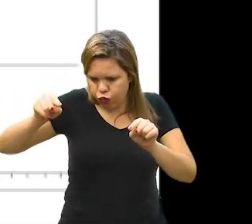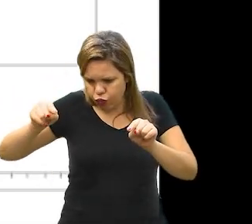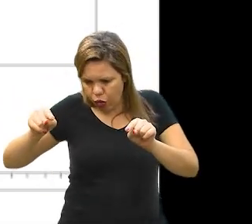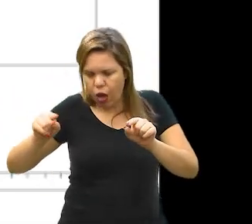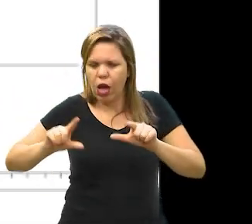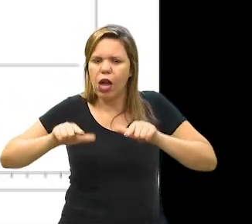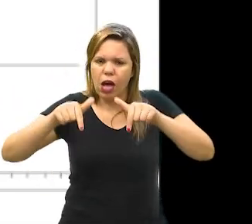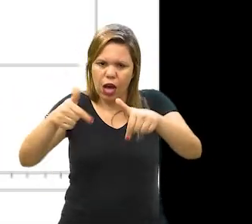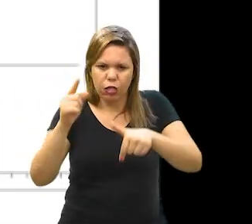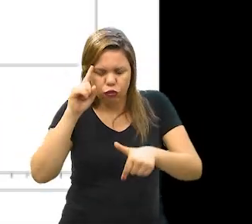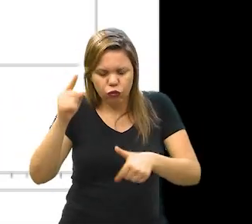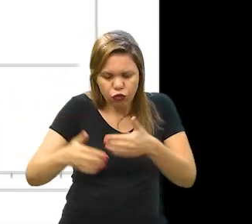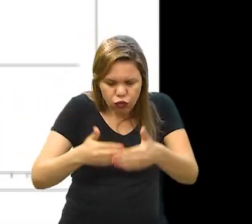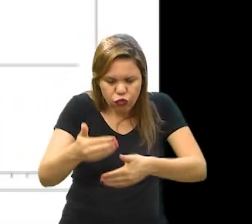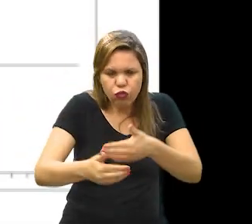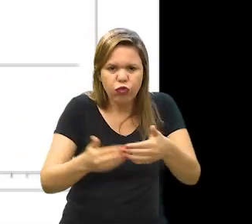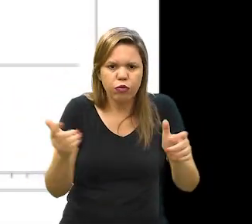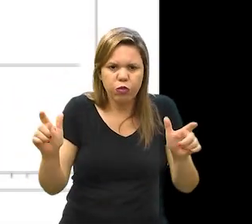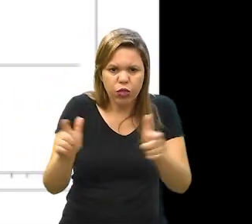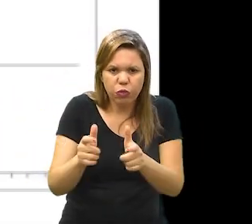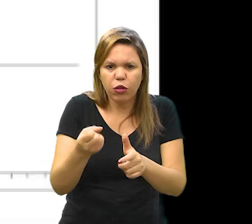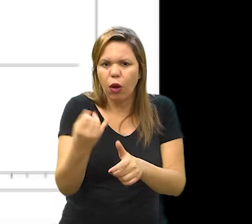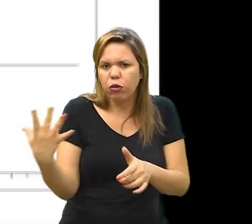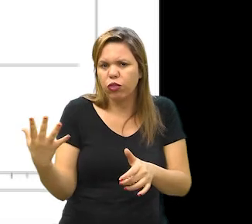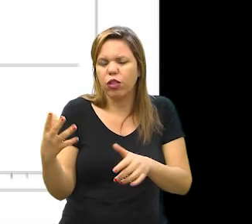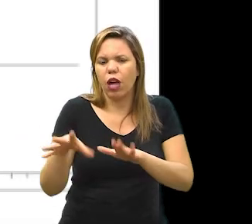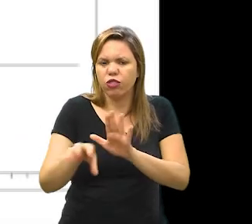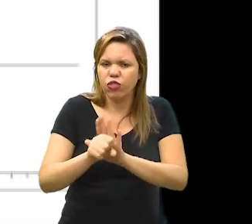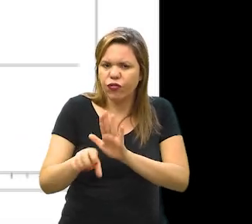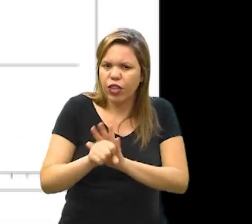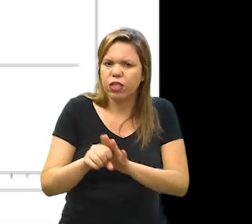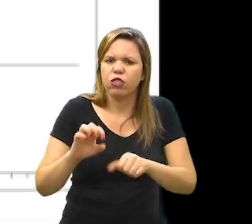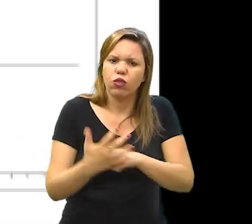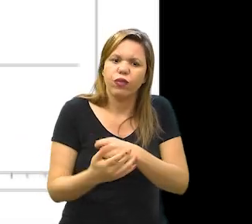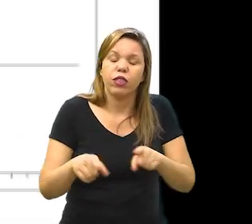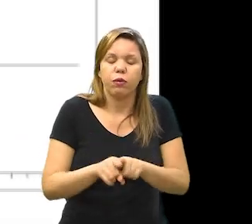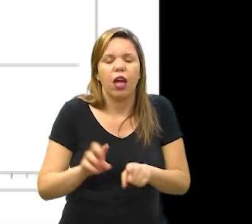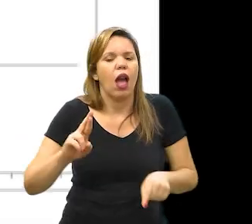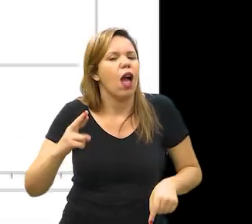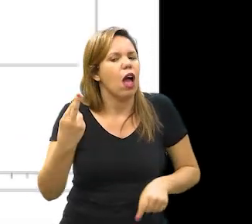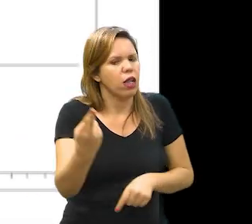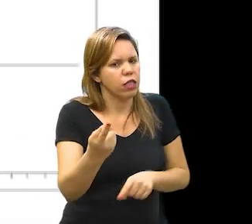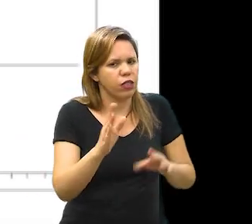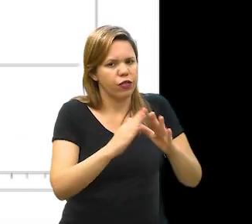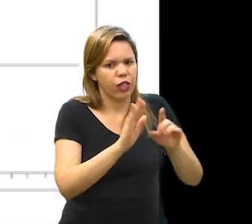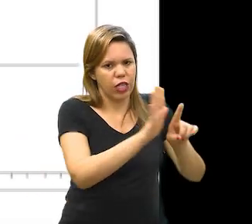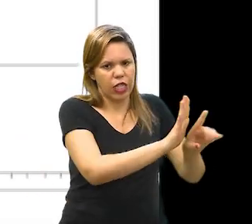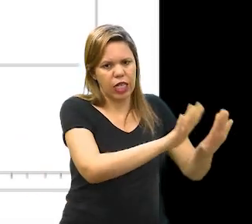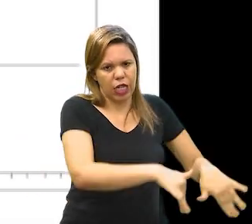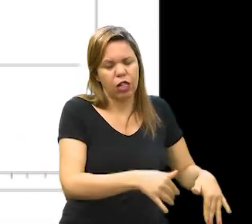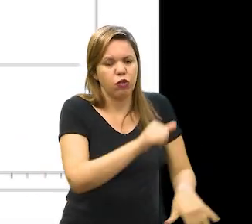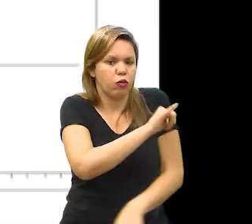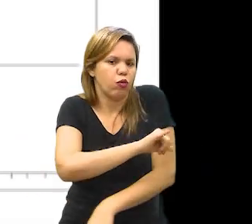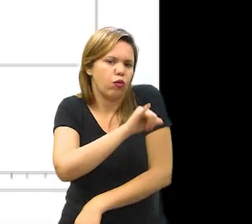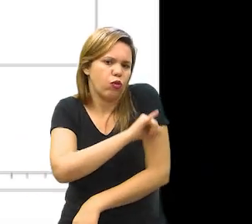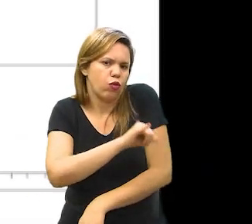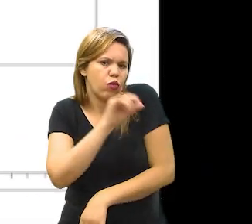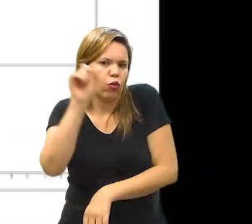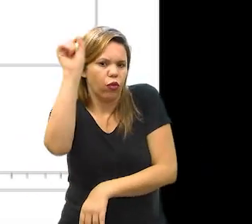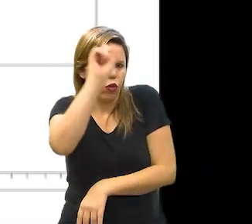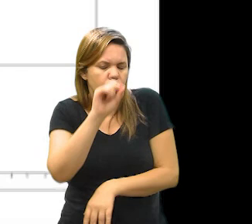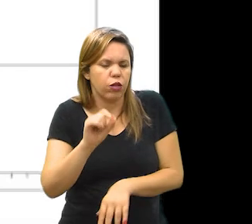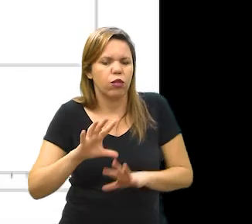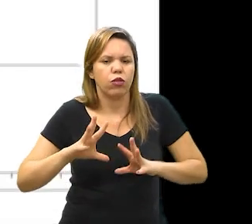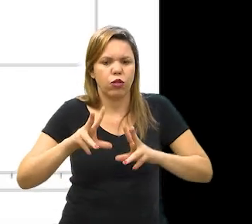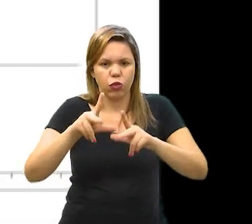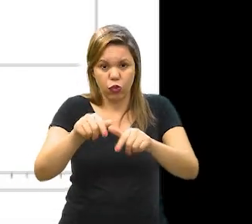medidas levassem alguns dias para surtir efeitos. Então é mais provável que aquilo já tenha sido resultado da quarentena do Rio de Janeiro e de toda